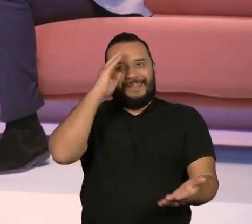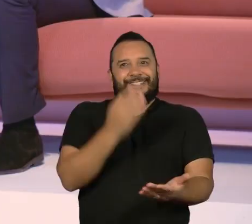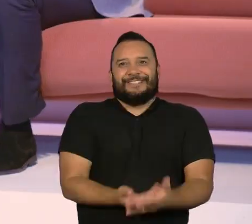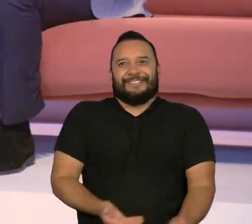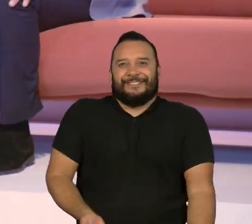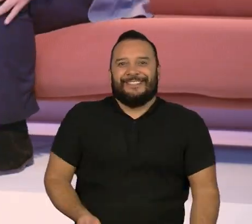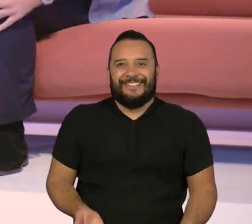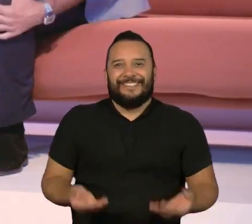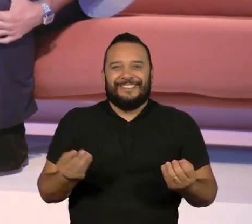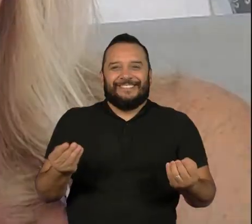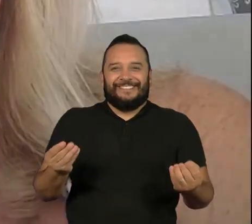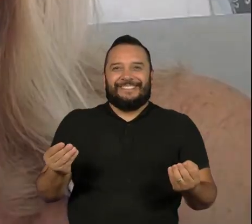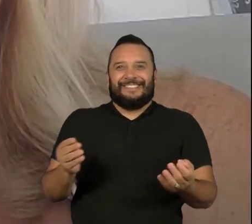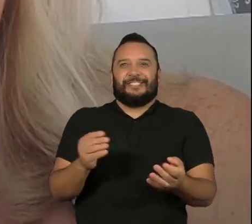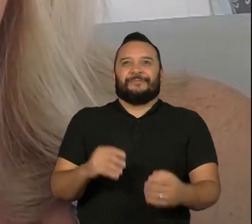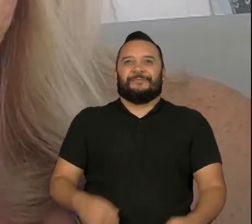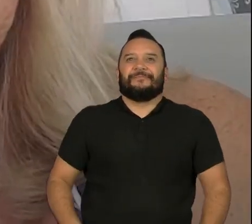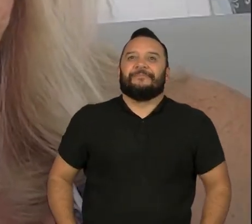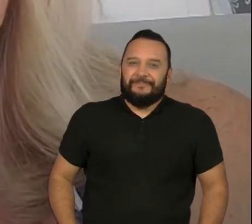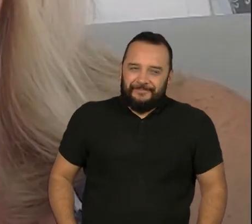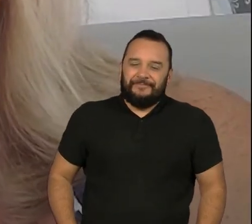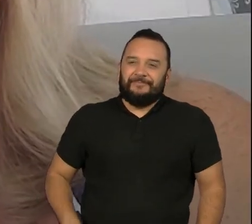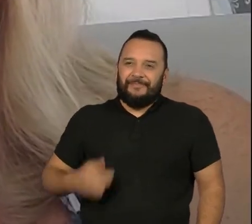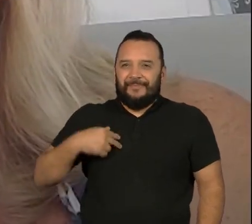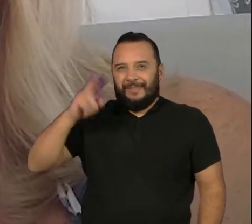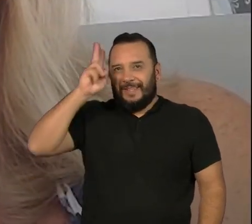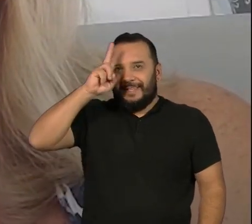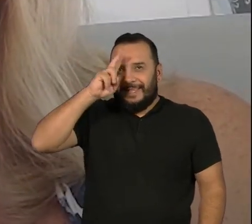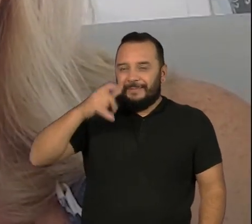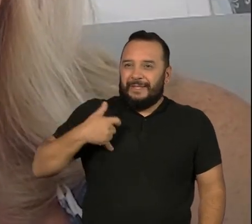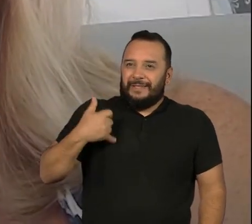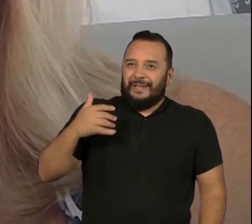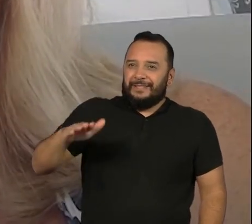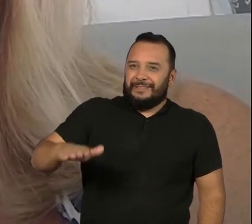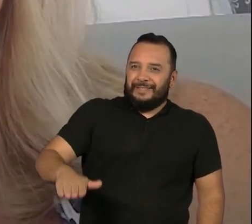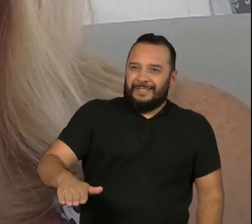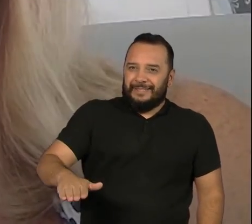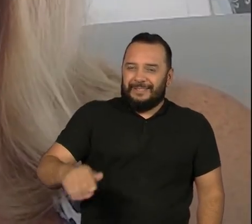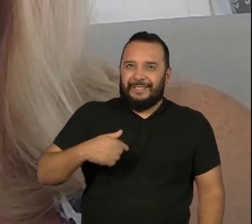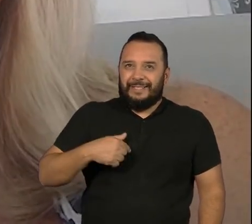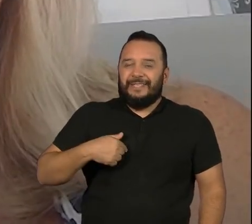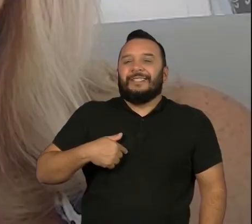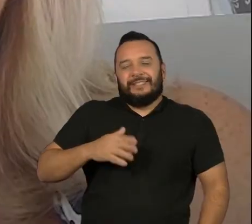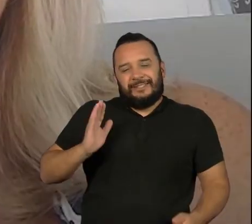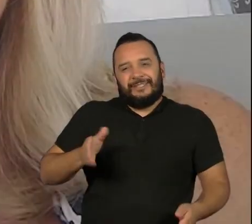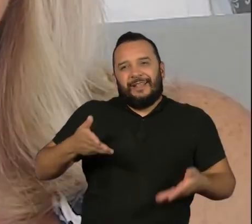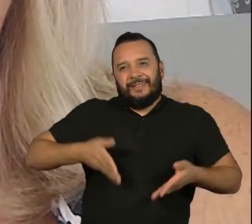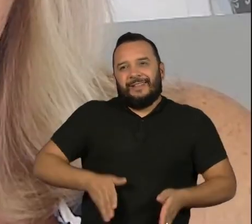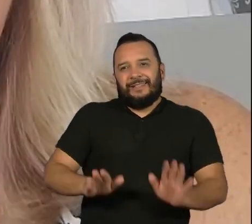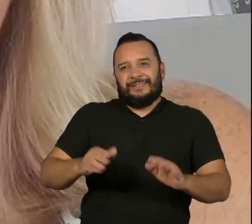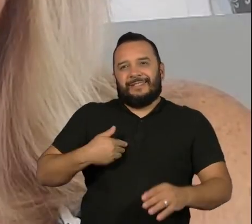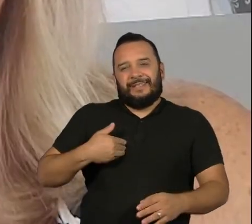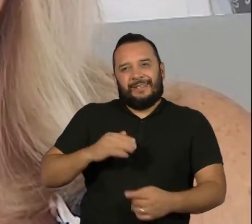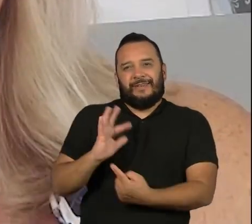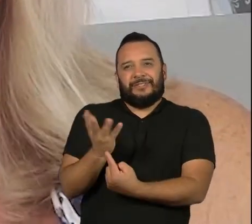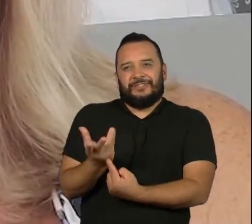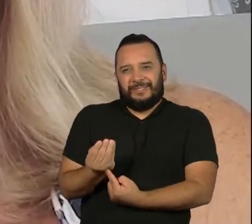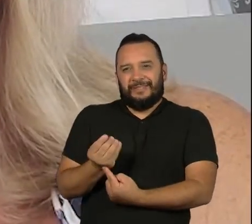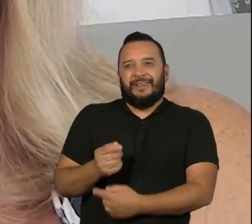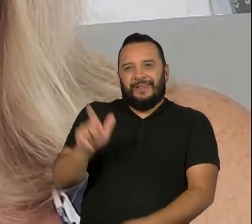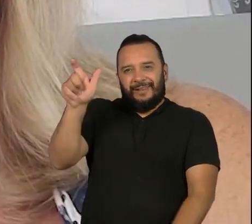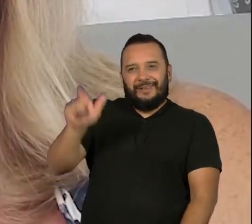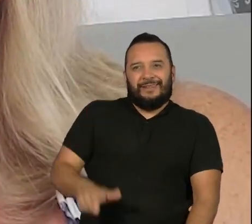mãe. O Guilherme, desde criança... Ele já nasceu artista. Ele é